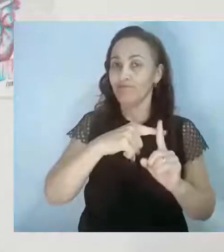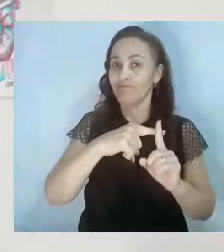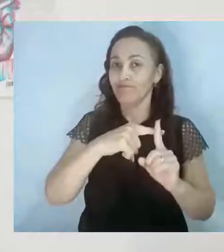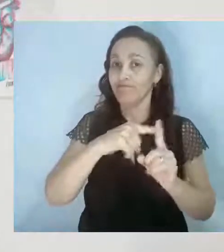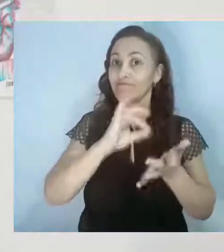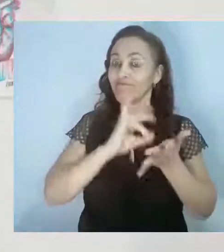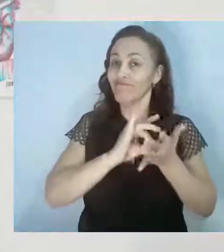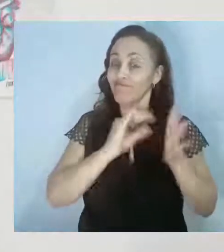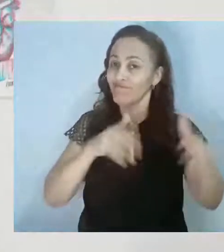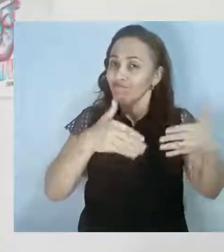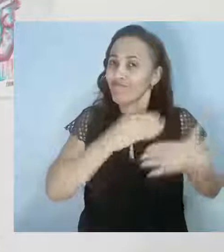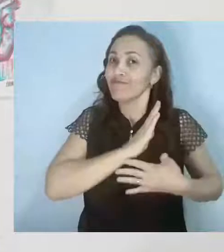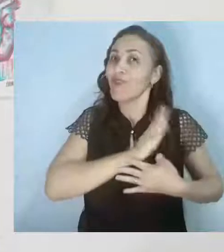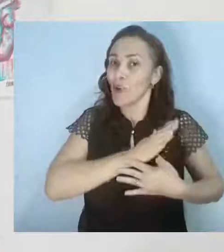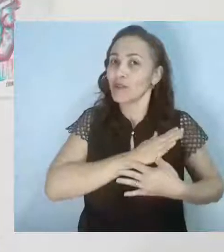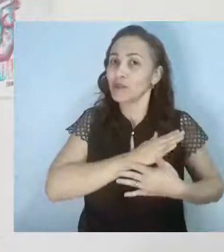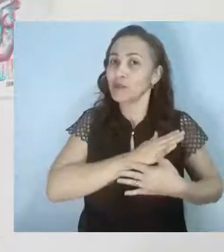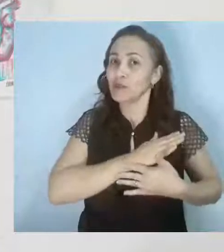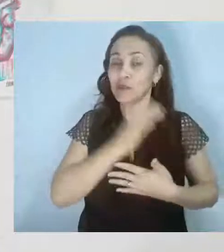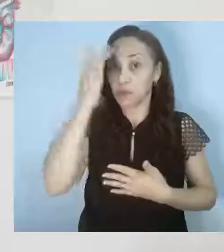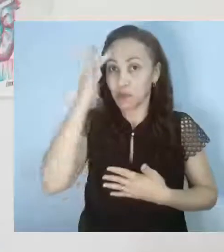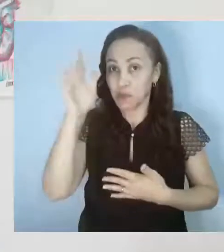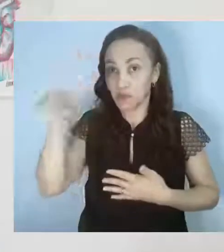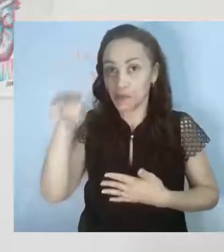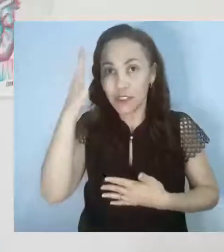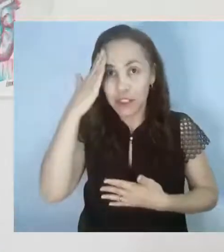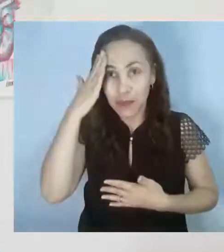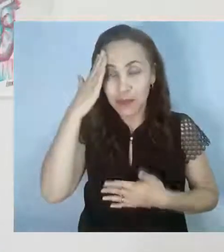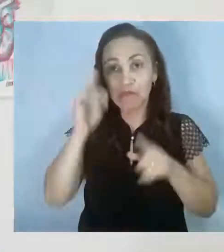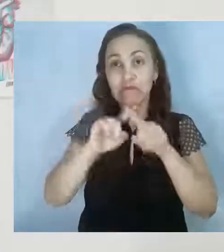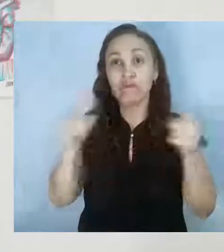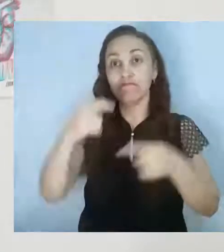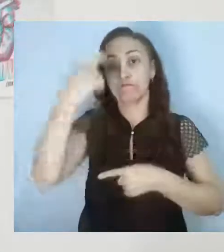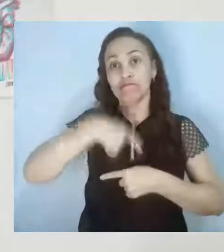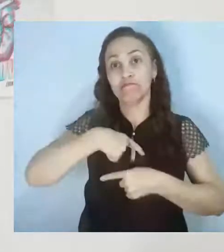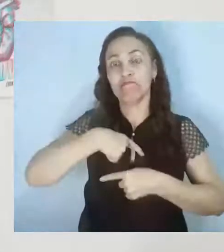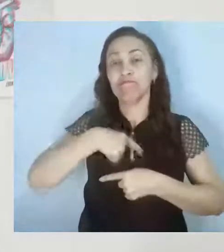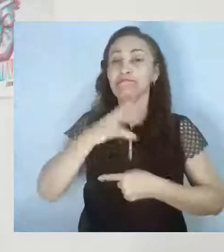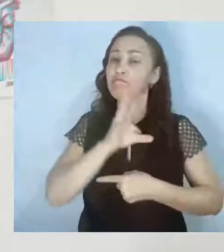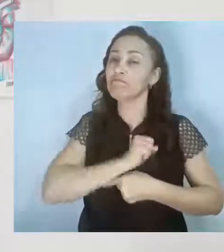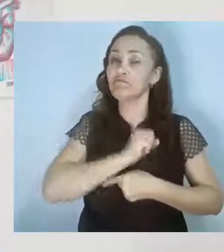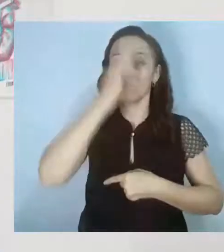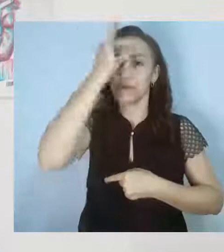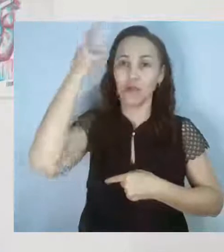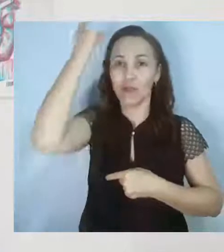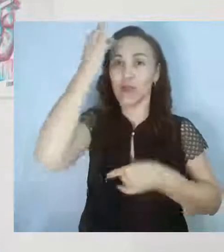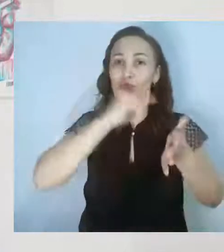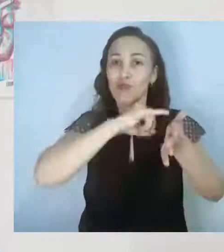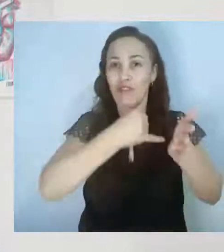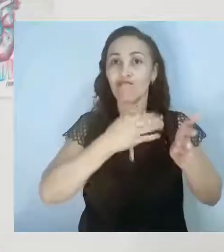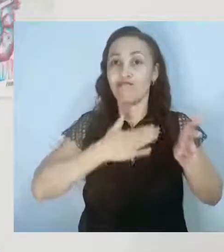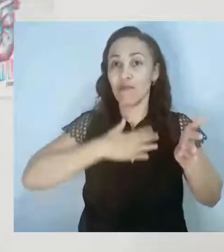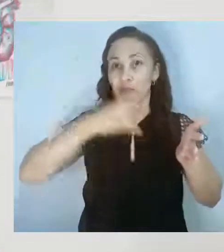mexeu muito com o meu coração. Não sei se vocês sabem, mas eu sou devoto de São José, ele é o meu